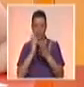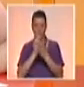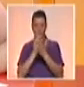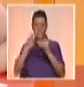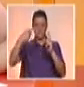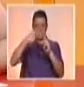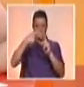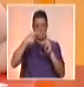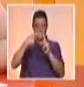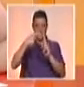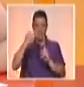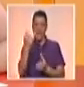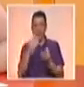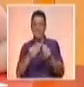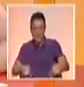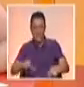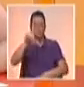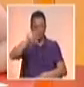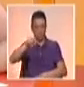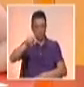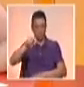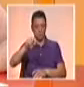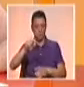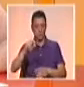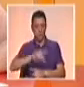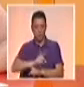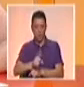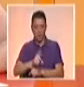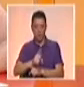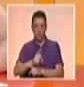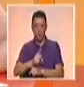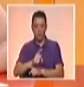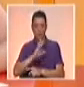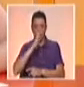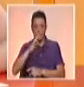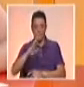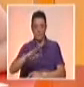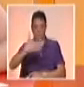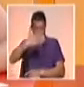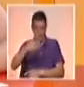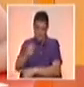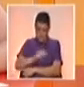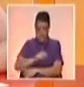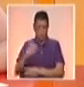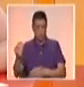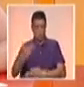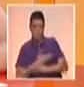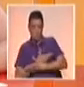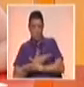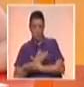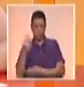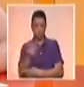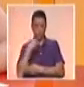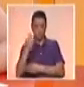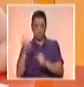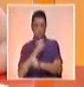escolas de referência... Infantários? Sim. Existe. Logo a partir de crianças dos primeiros Logo meses a partir de, idade. De crianças dos primeiros meses de idade. E aí contamos, de facto, com a colaboração dos